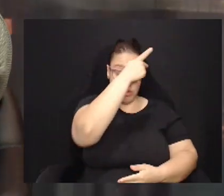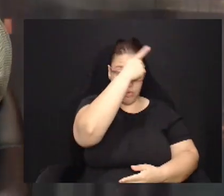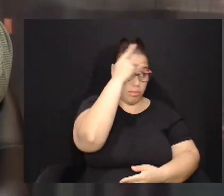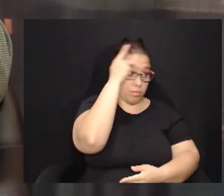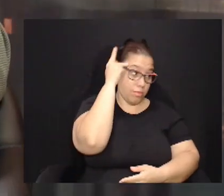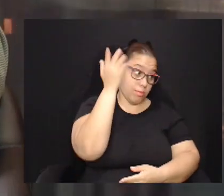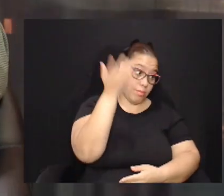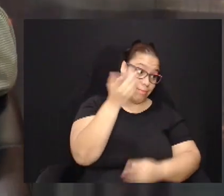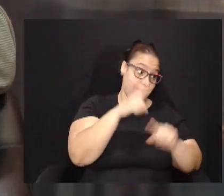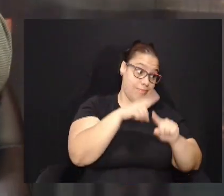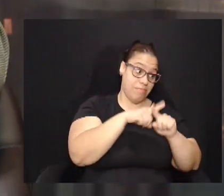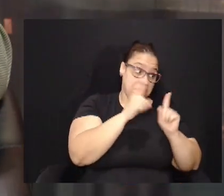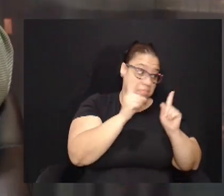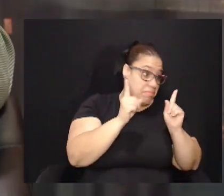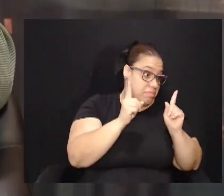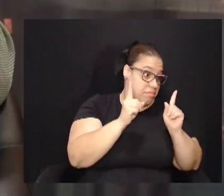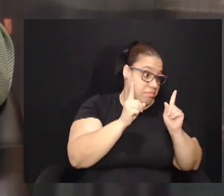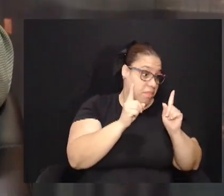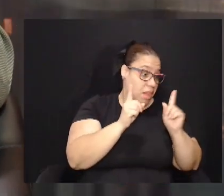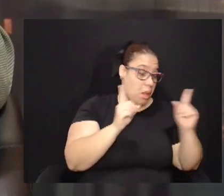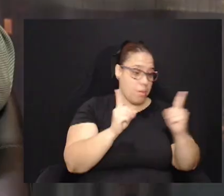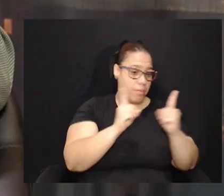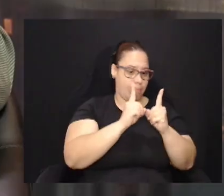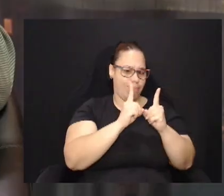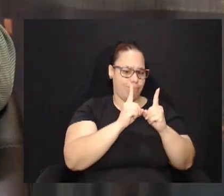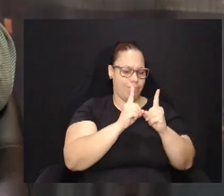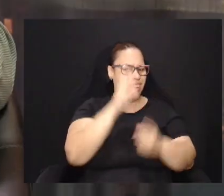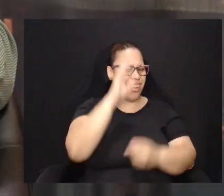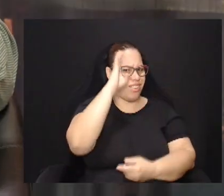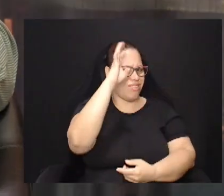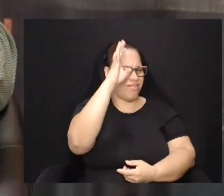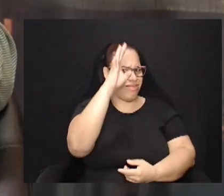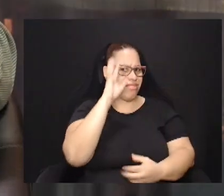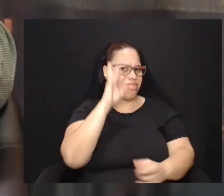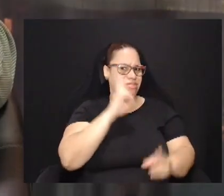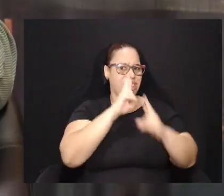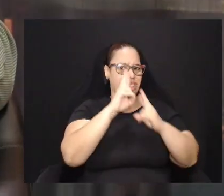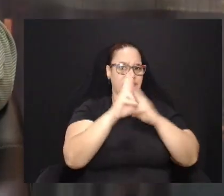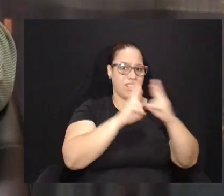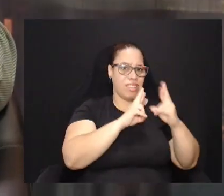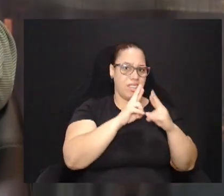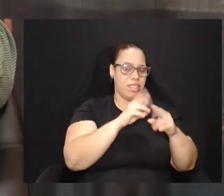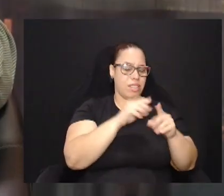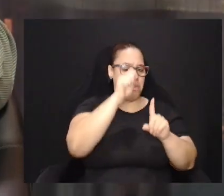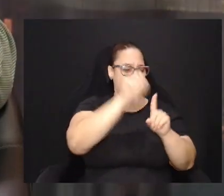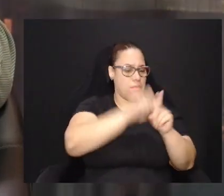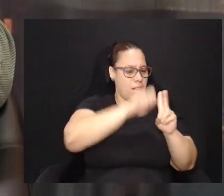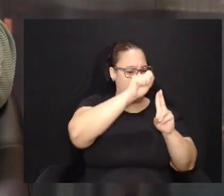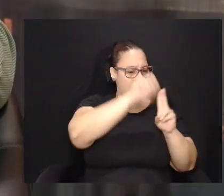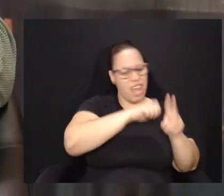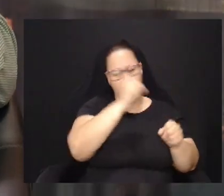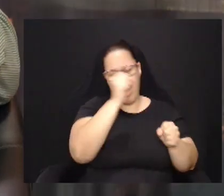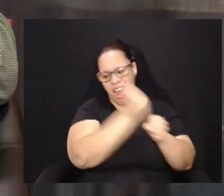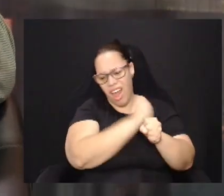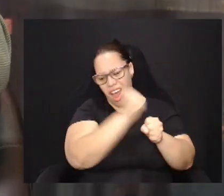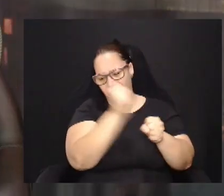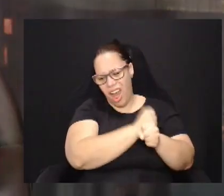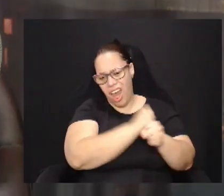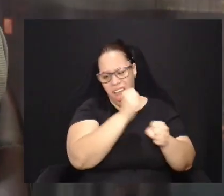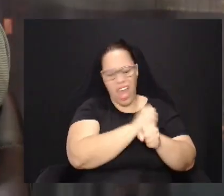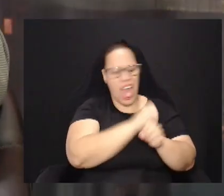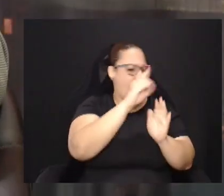é um tempo pequeno. Agora você imagina relacionamentos que têm meses, anos, décadas, né? Se